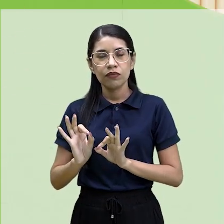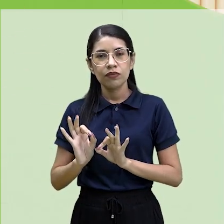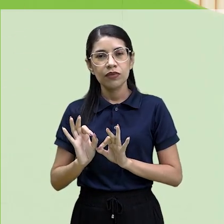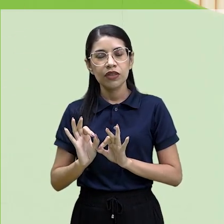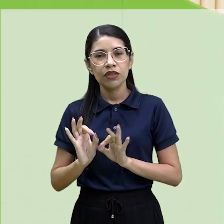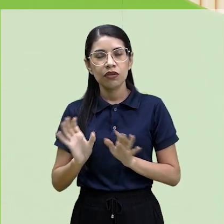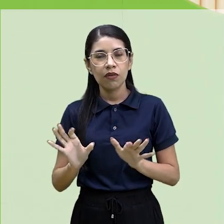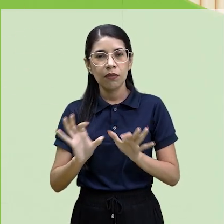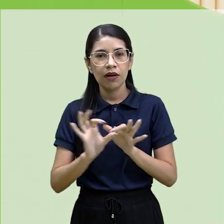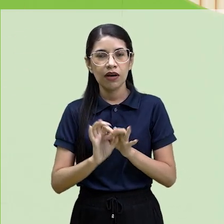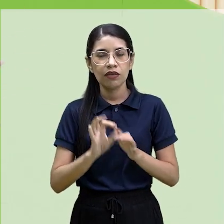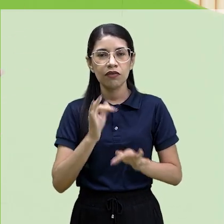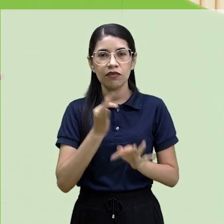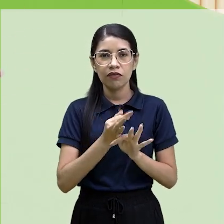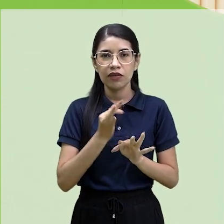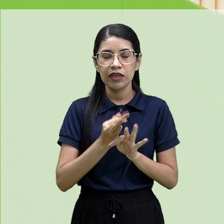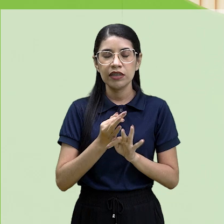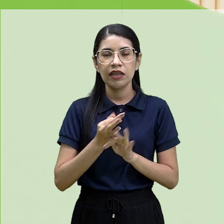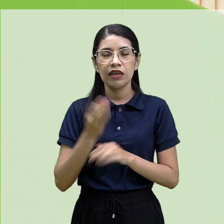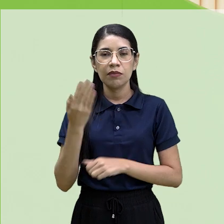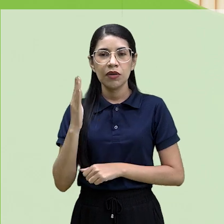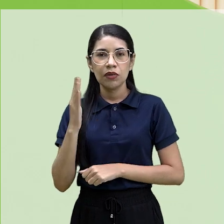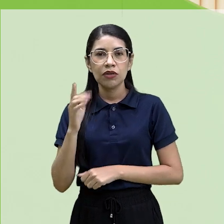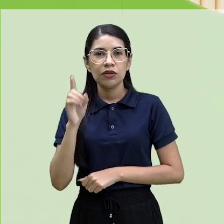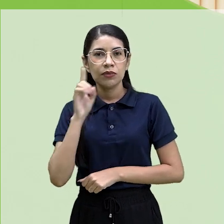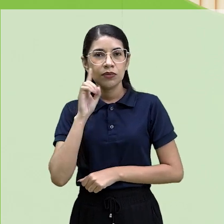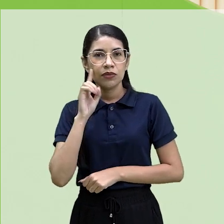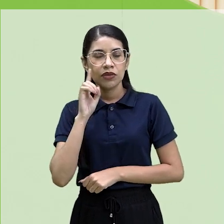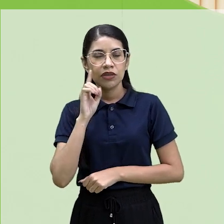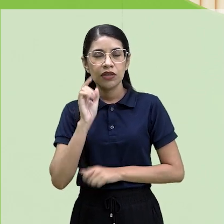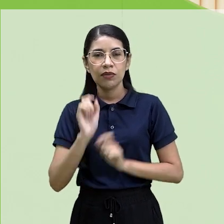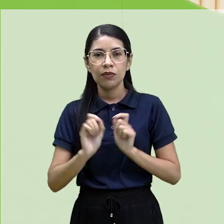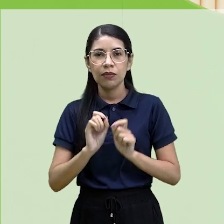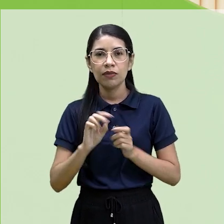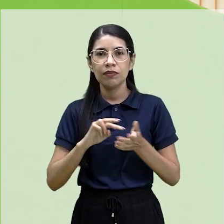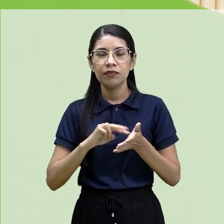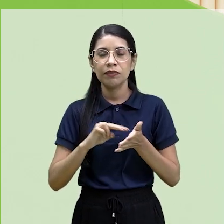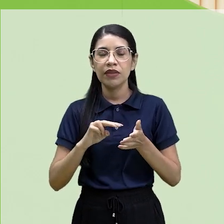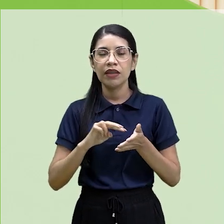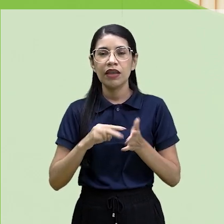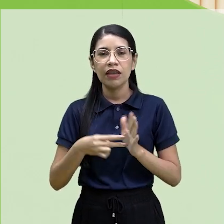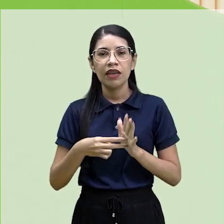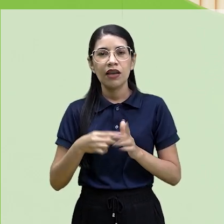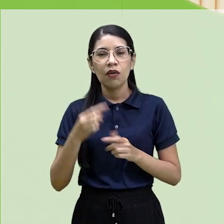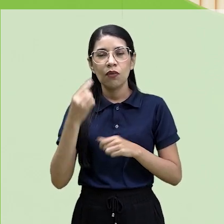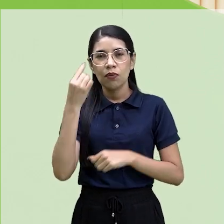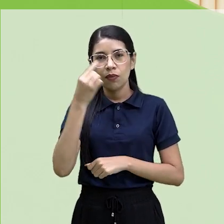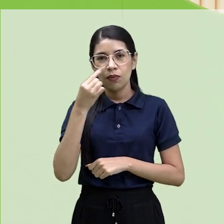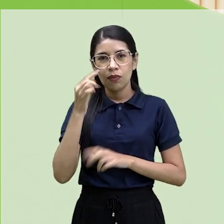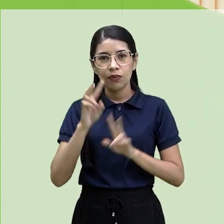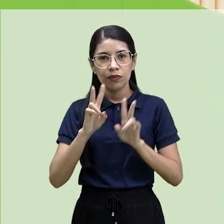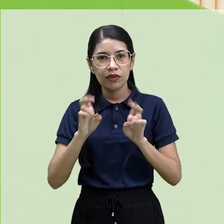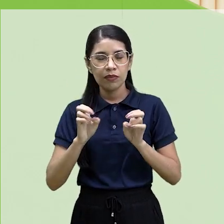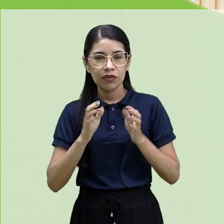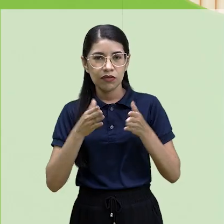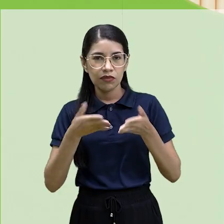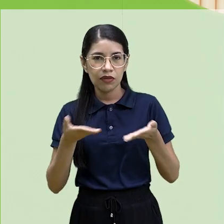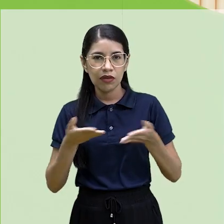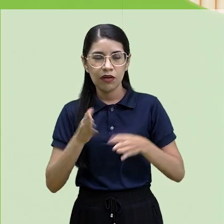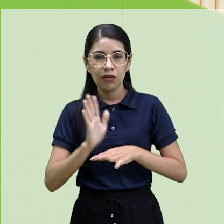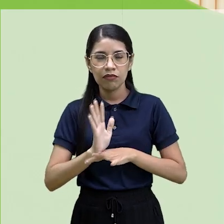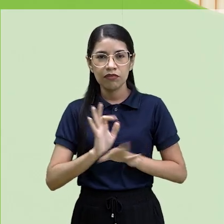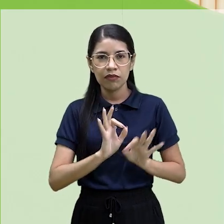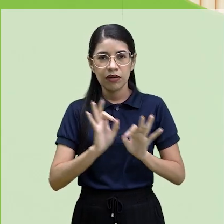a biologia no cotidiano. Sabe o que é? Falar sobre o olho humano. Então, agora vamos prestar